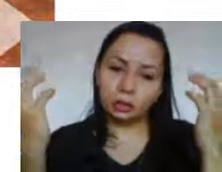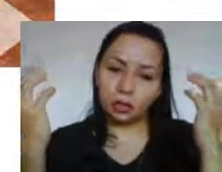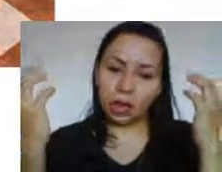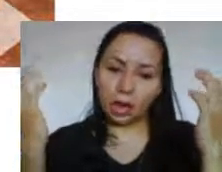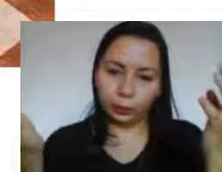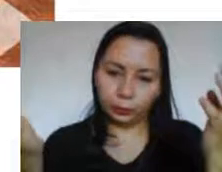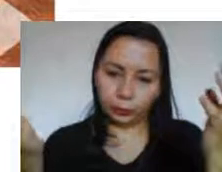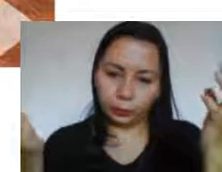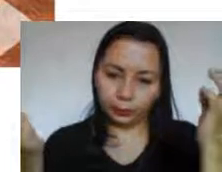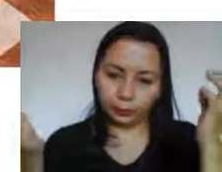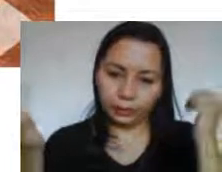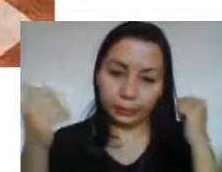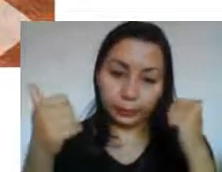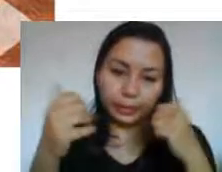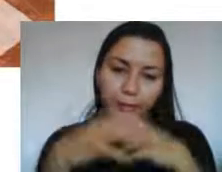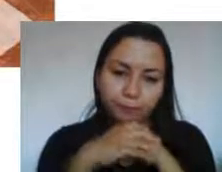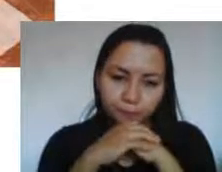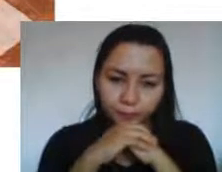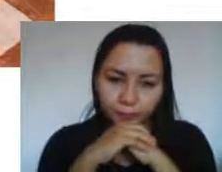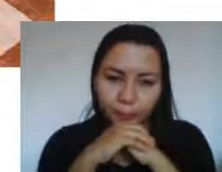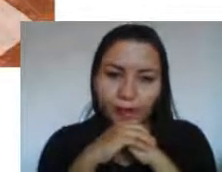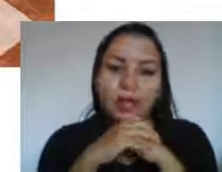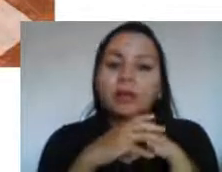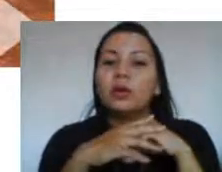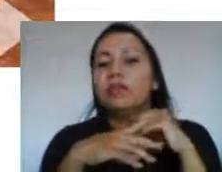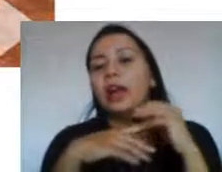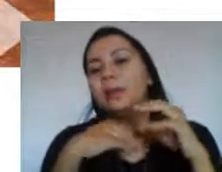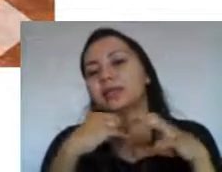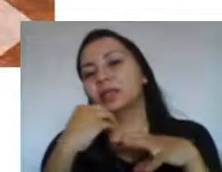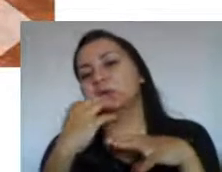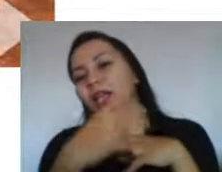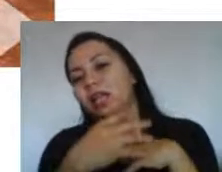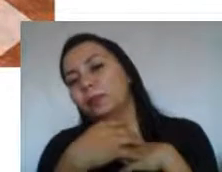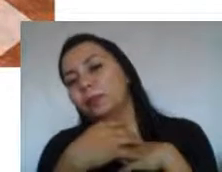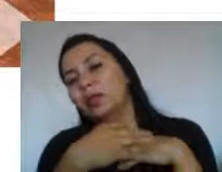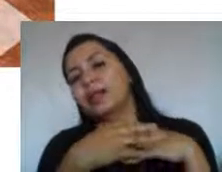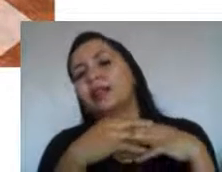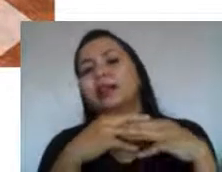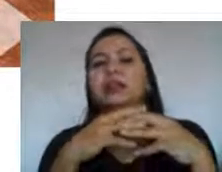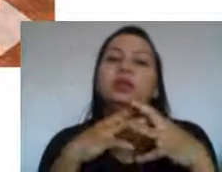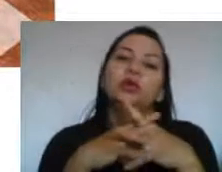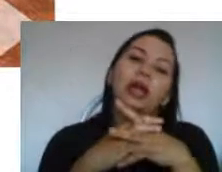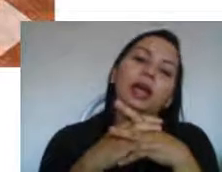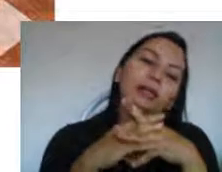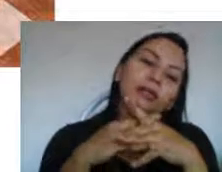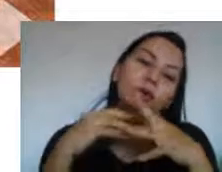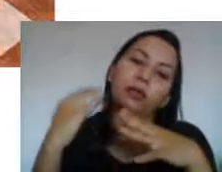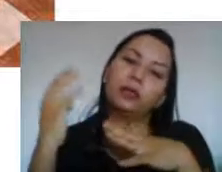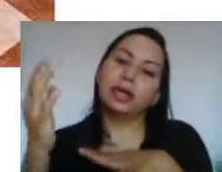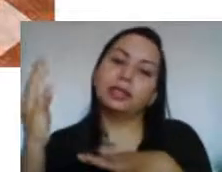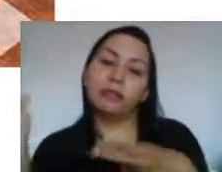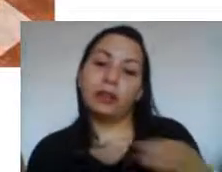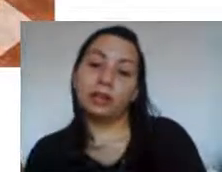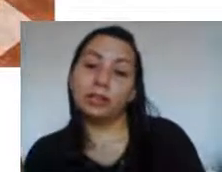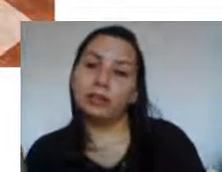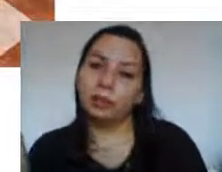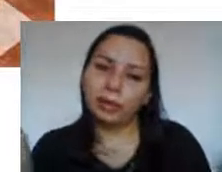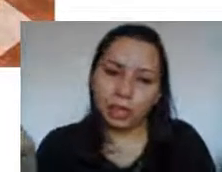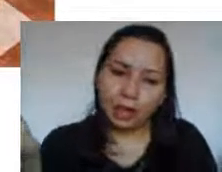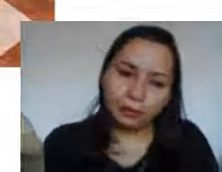pequenos arbustos, ok? Vai passando o tempo e ela vai entrando em uma floresta em